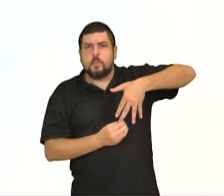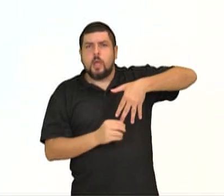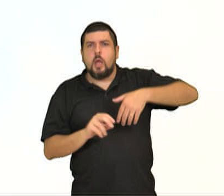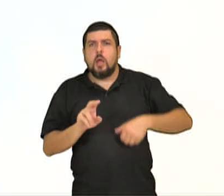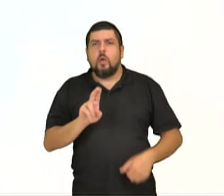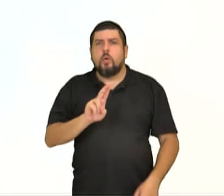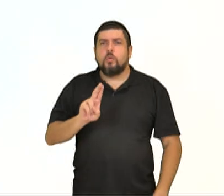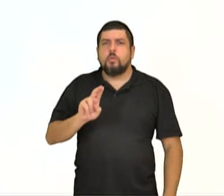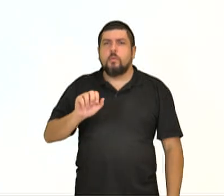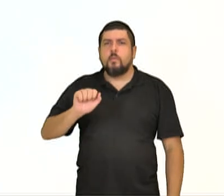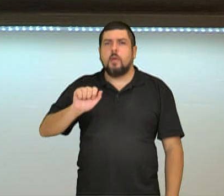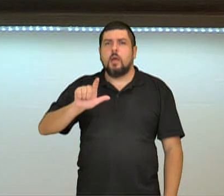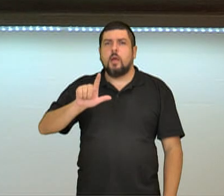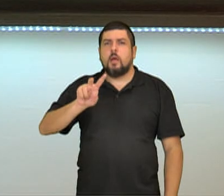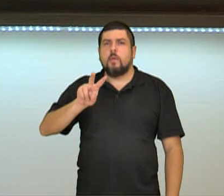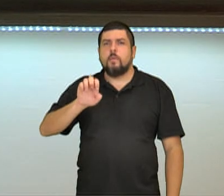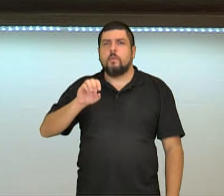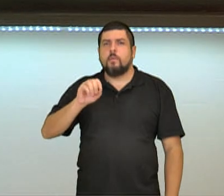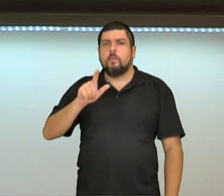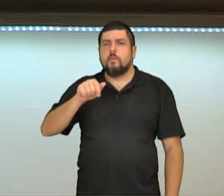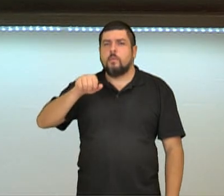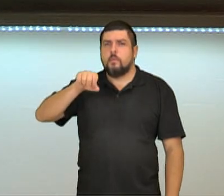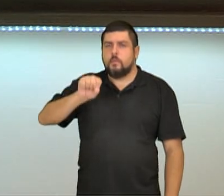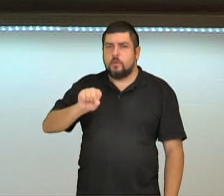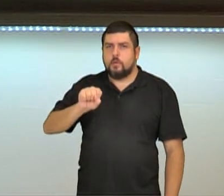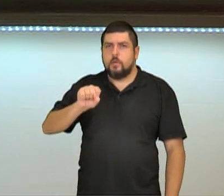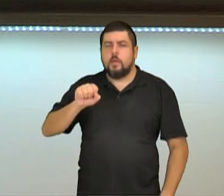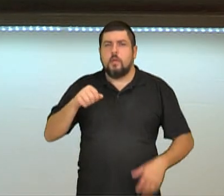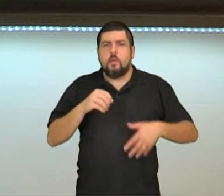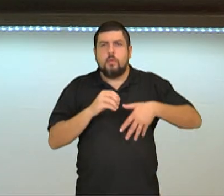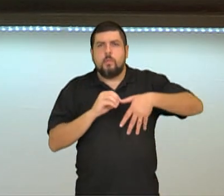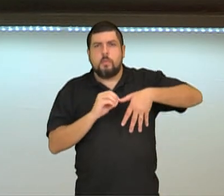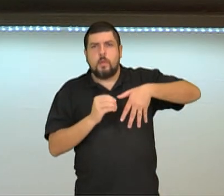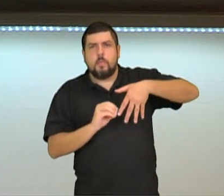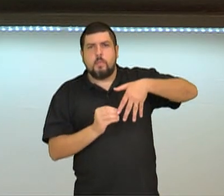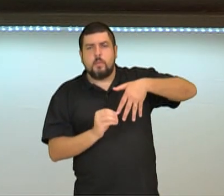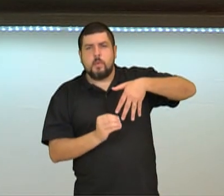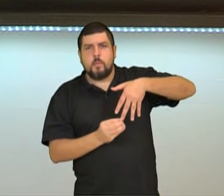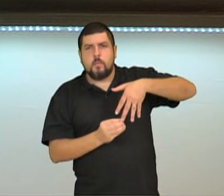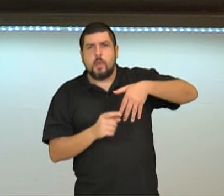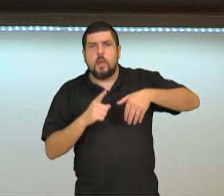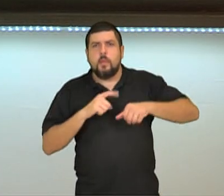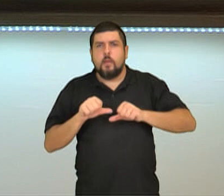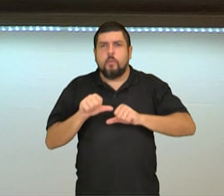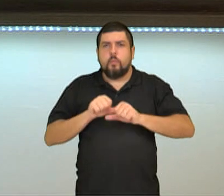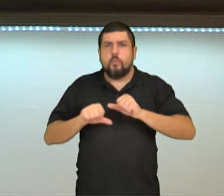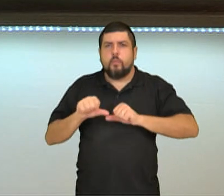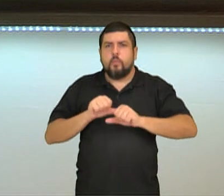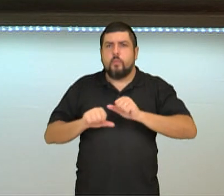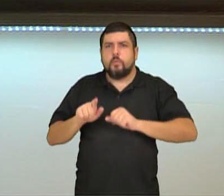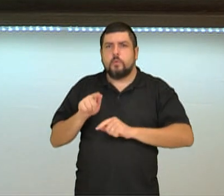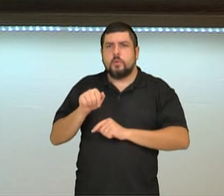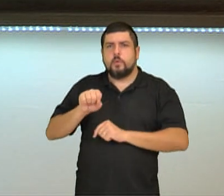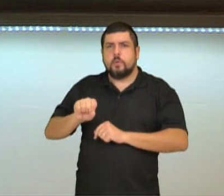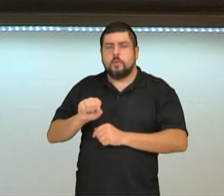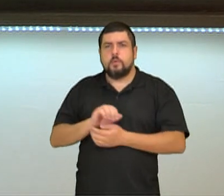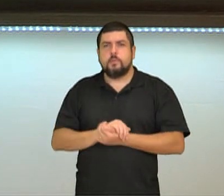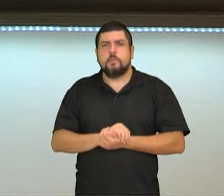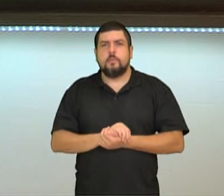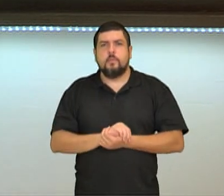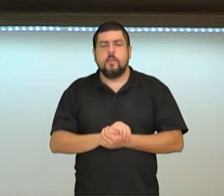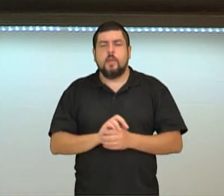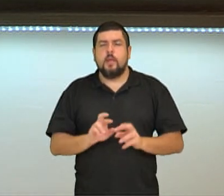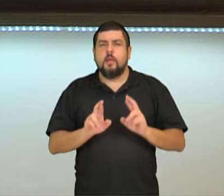estruturas microscópicas funcionais dos pulmões, que são os alvéolos pulmonares. Então, espero que você